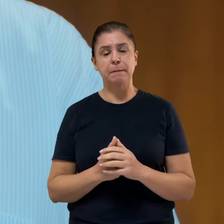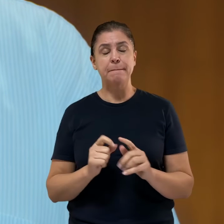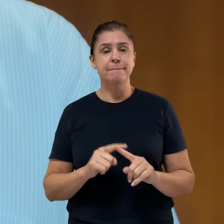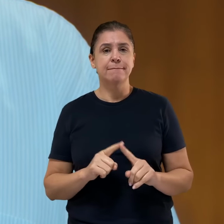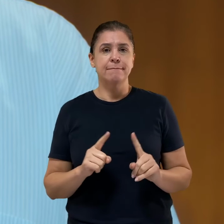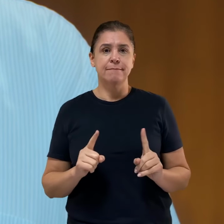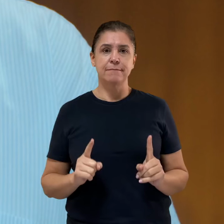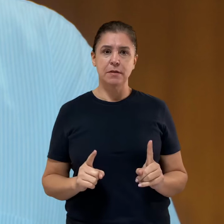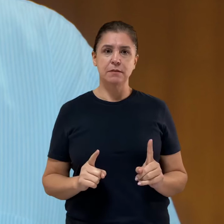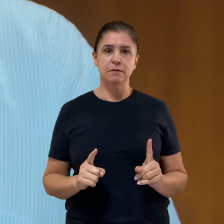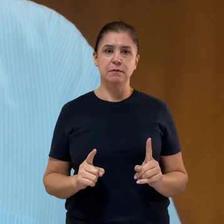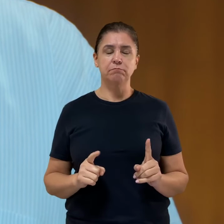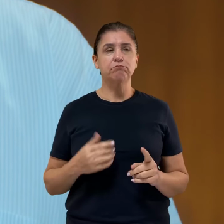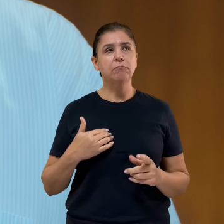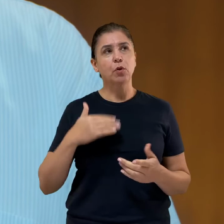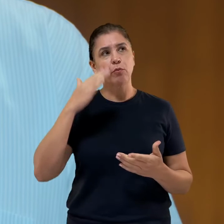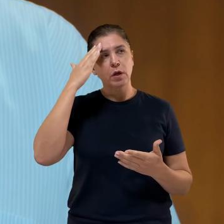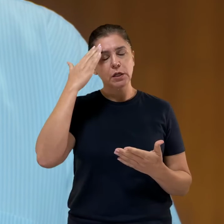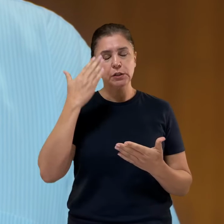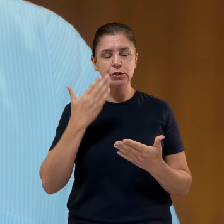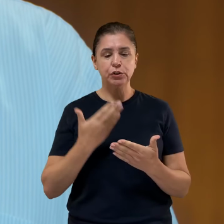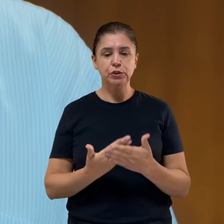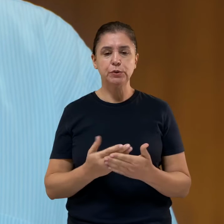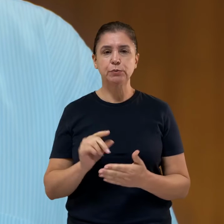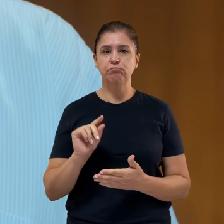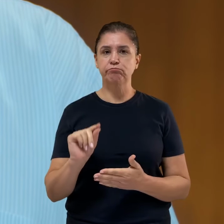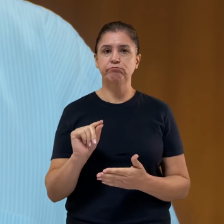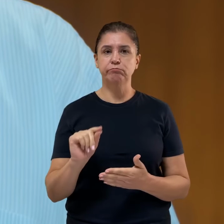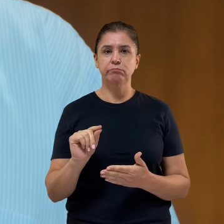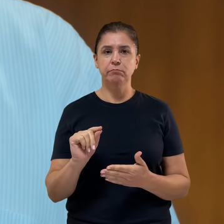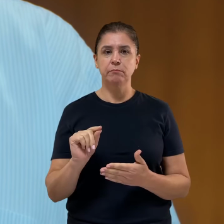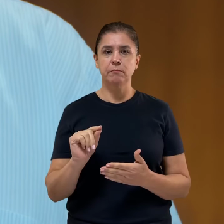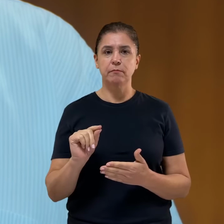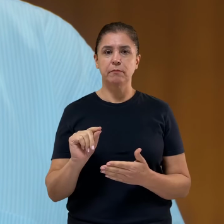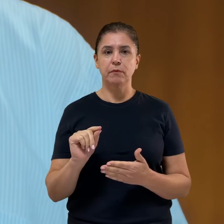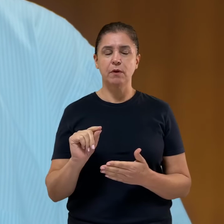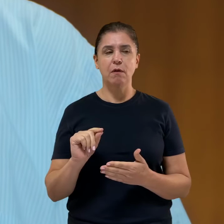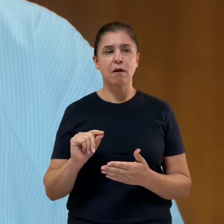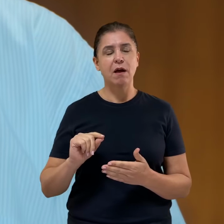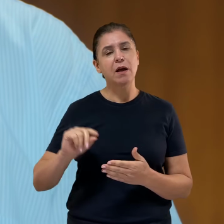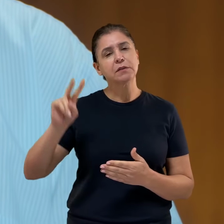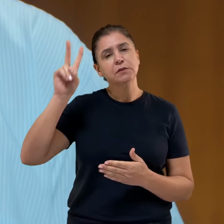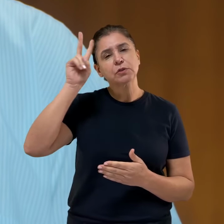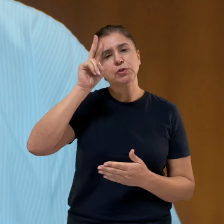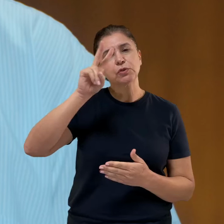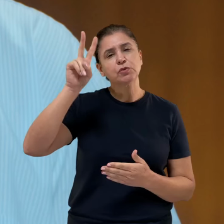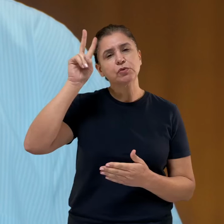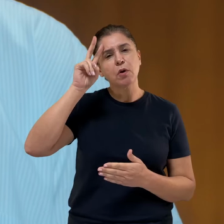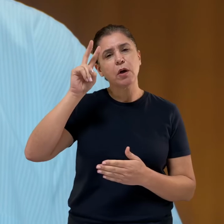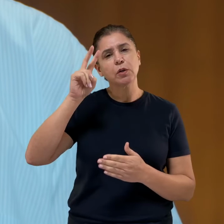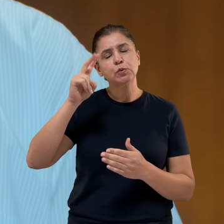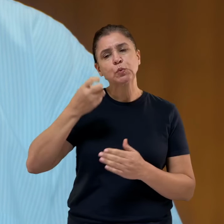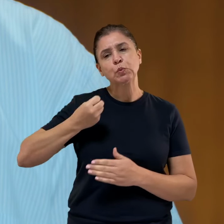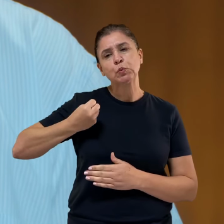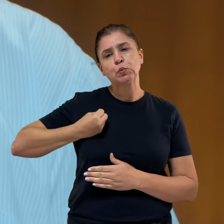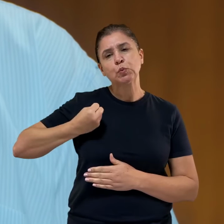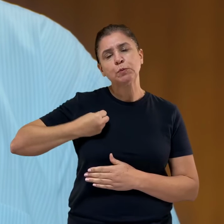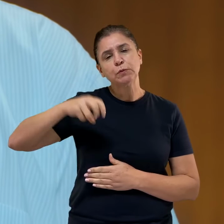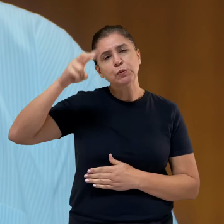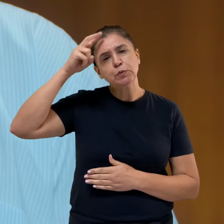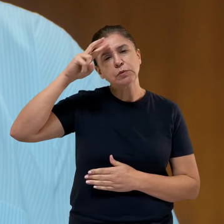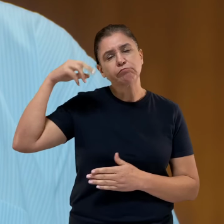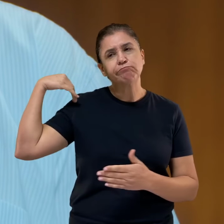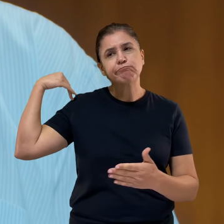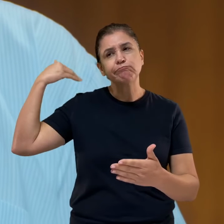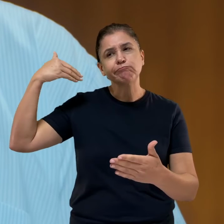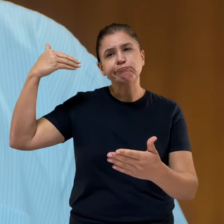eu acredito que o dado histórico o